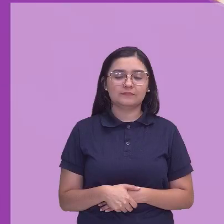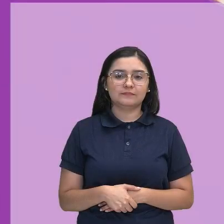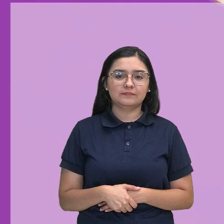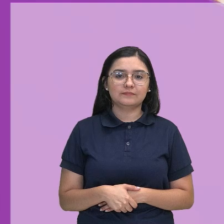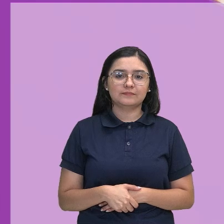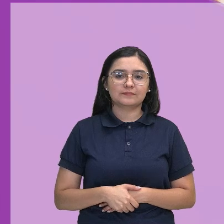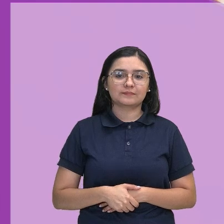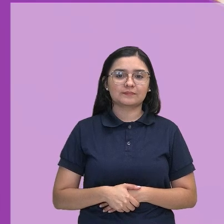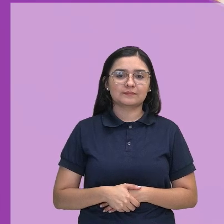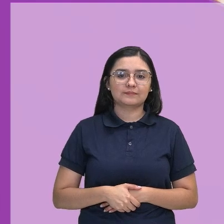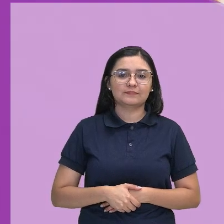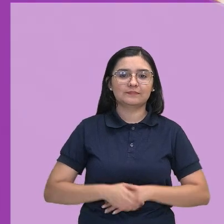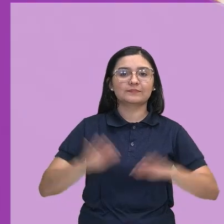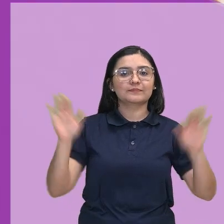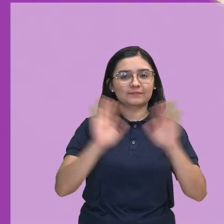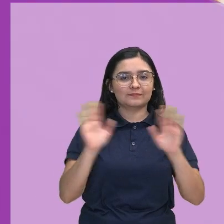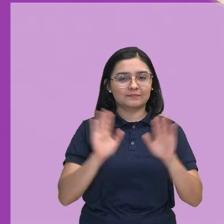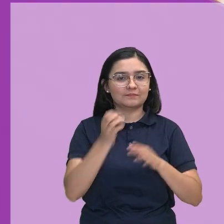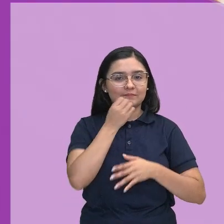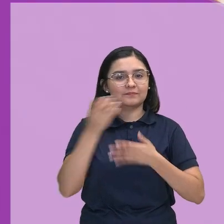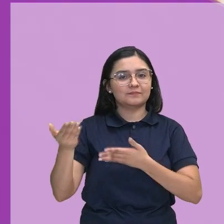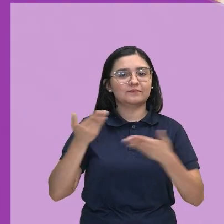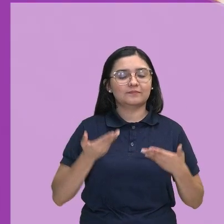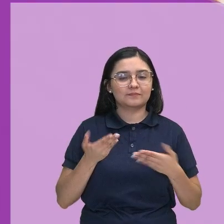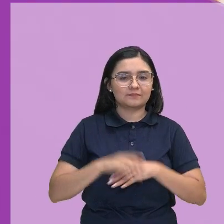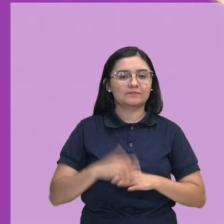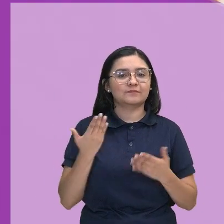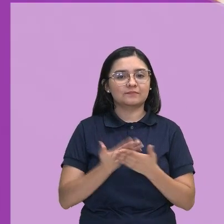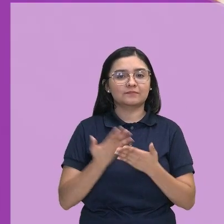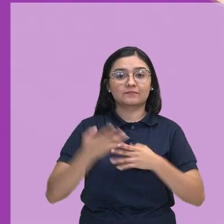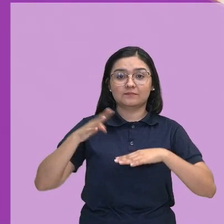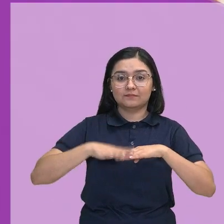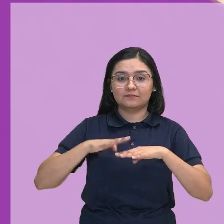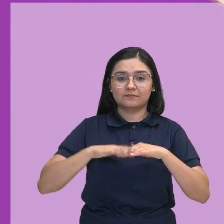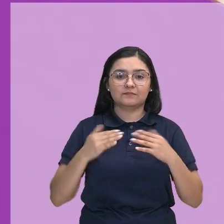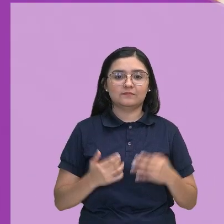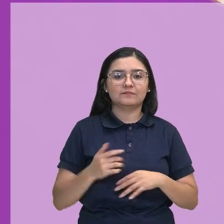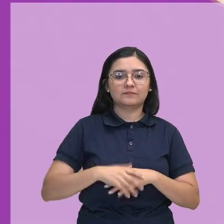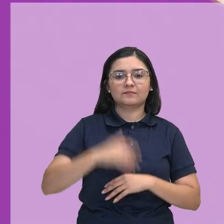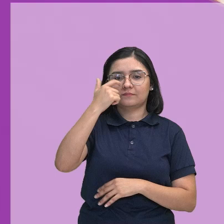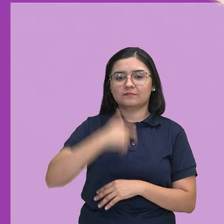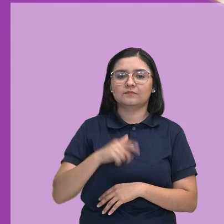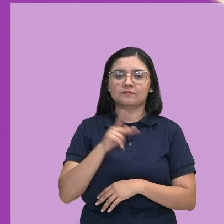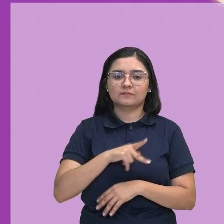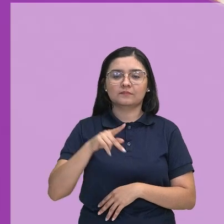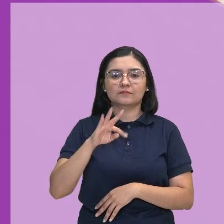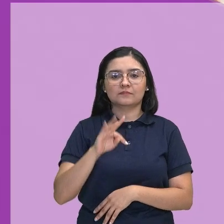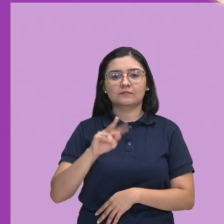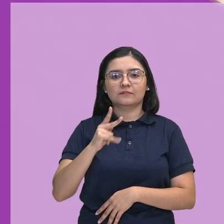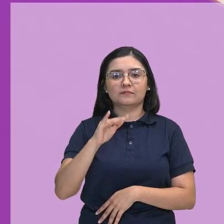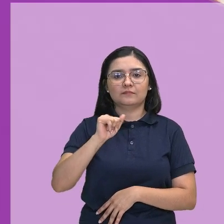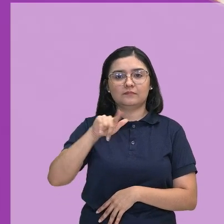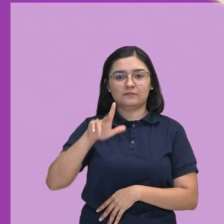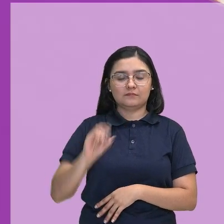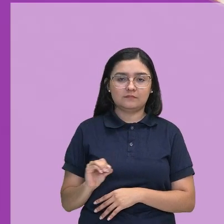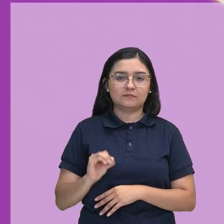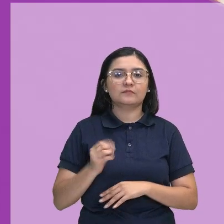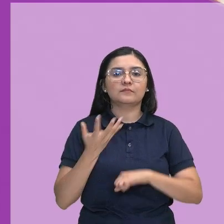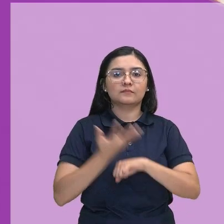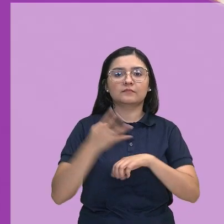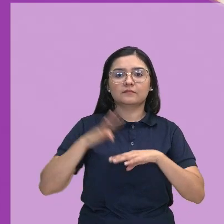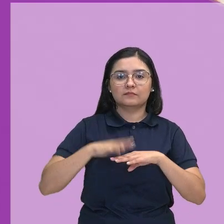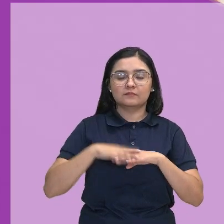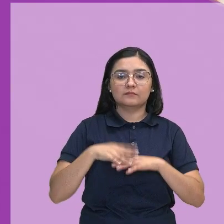Olá, pessoal! Sejam bem-vindos a mais um dia de aula de matemática. Eu sou o professor Tiago Costa, professor de